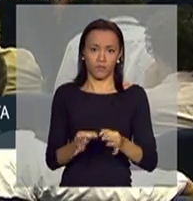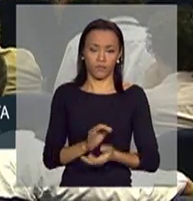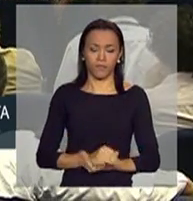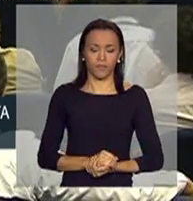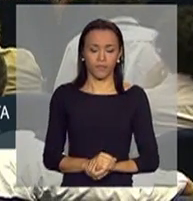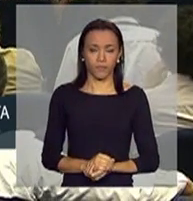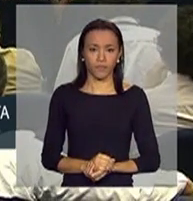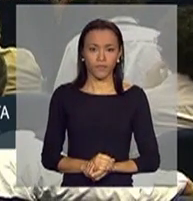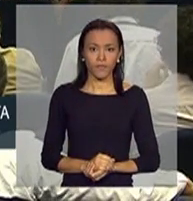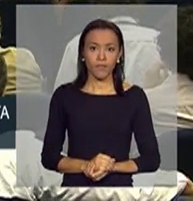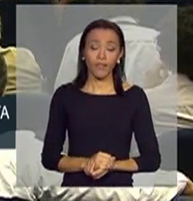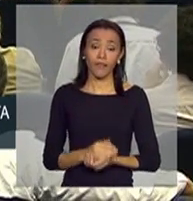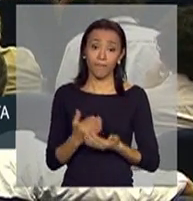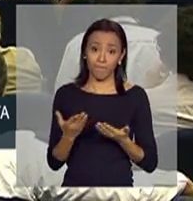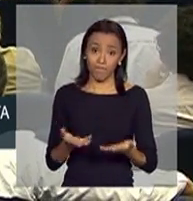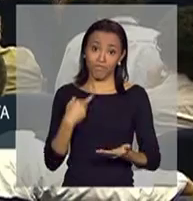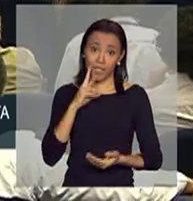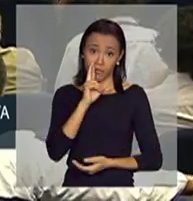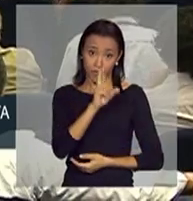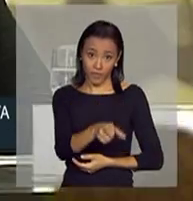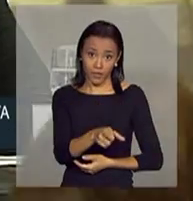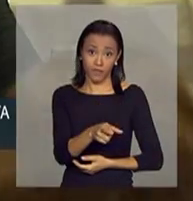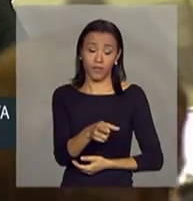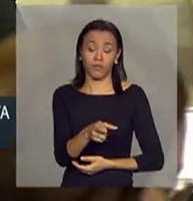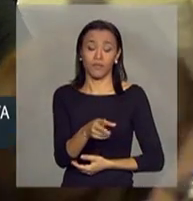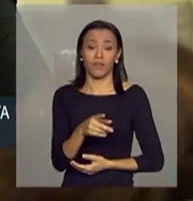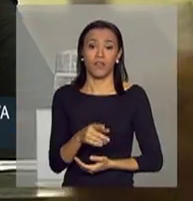Yara, infelizmente, o nosso comissário que responde